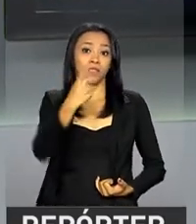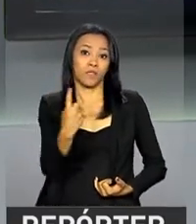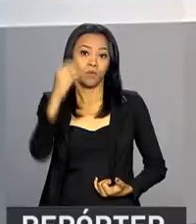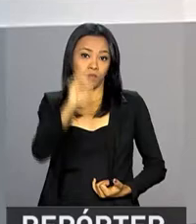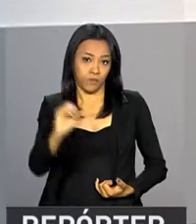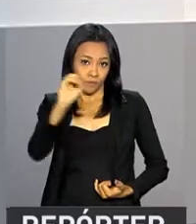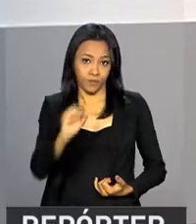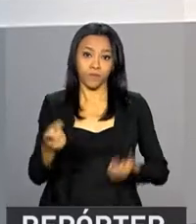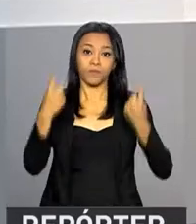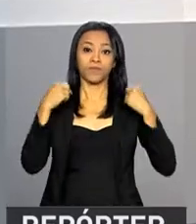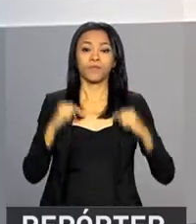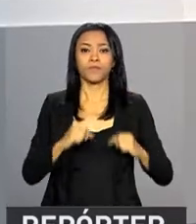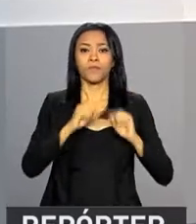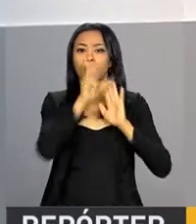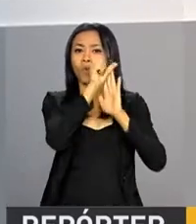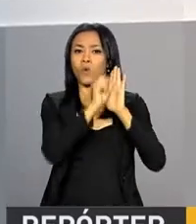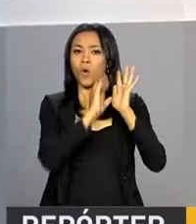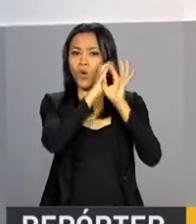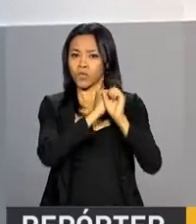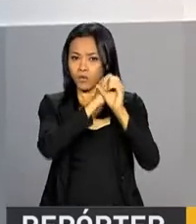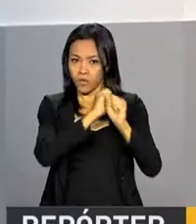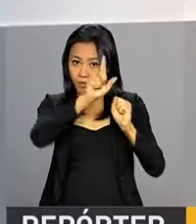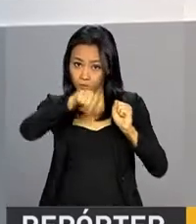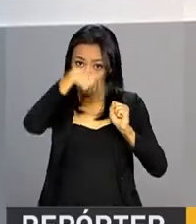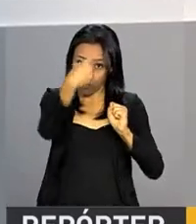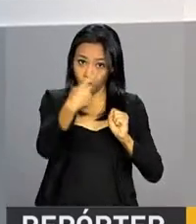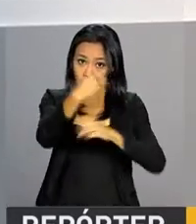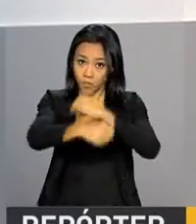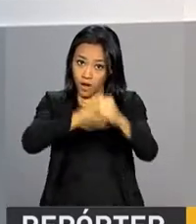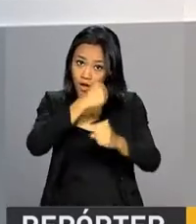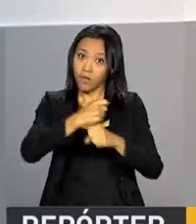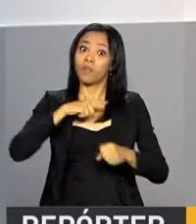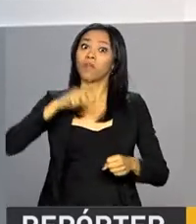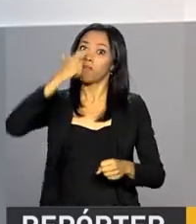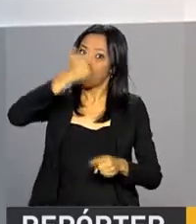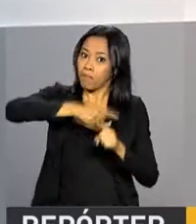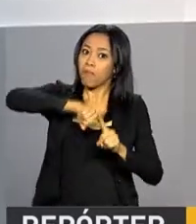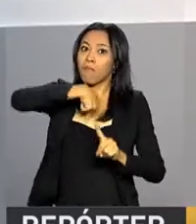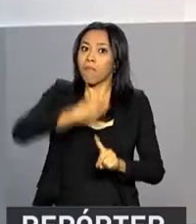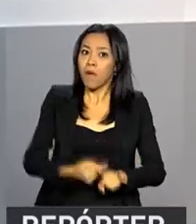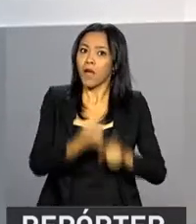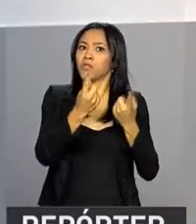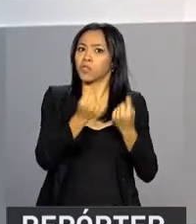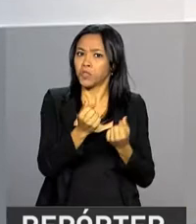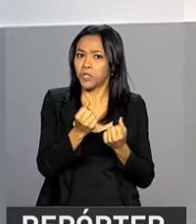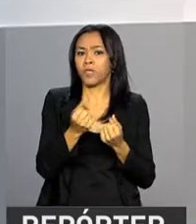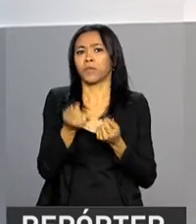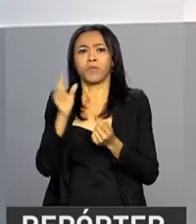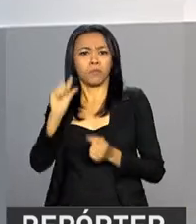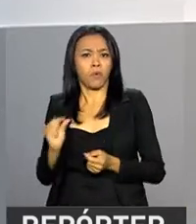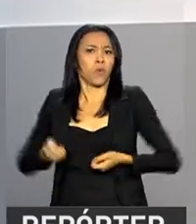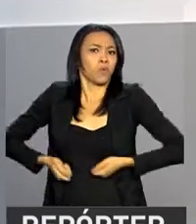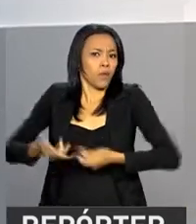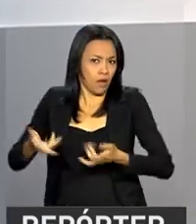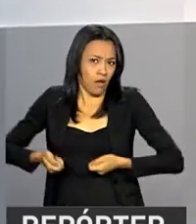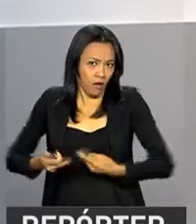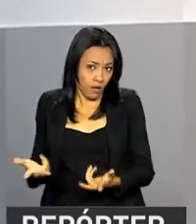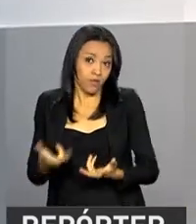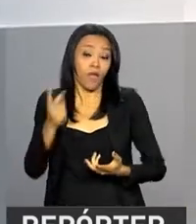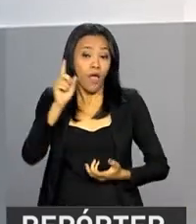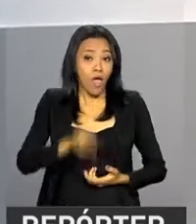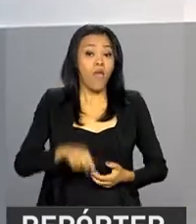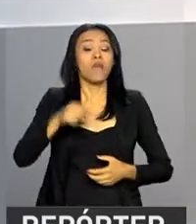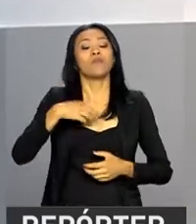outubro. O orçamento do ano que vem vai ter mais receitas e menos gastos. O anúncio foi feito nesta segunda-feira pelo ministro